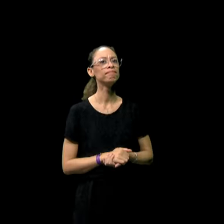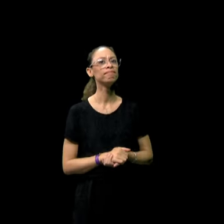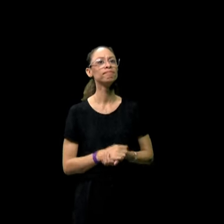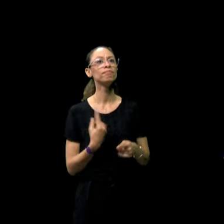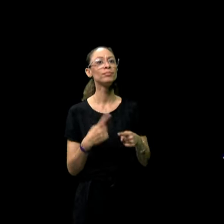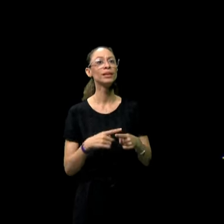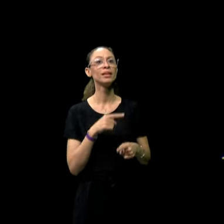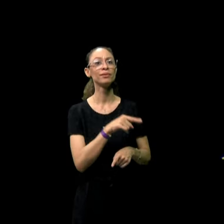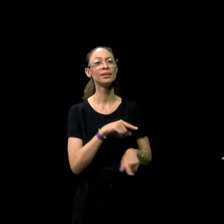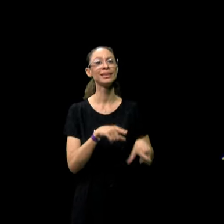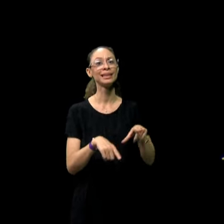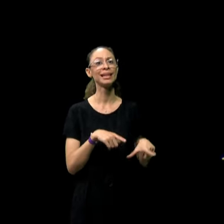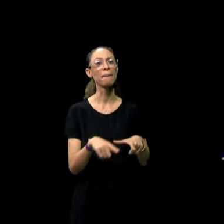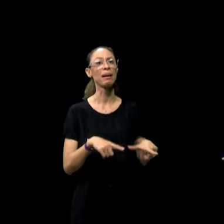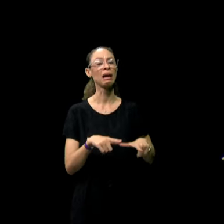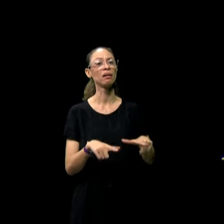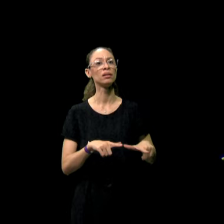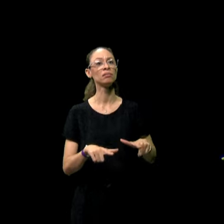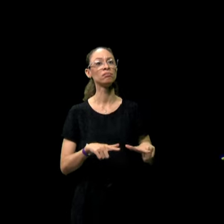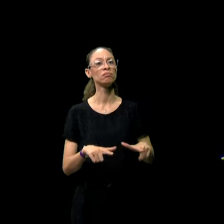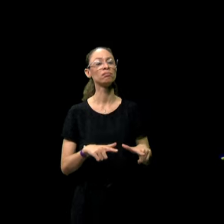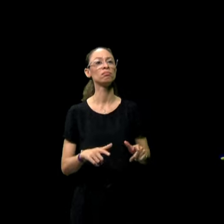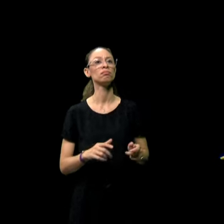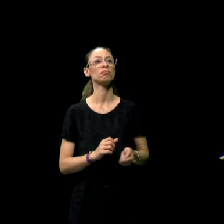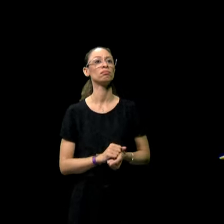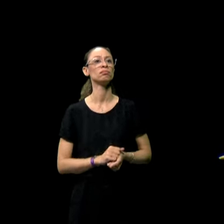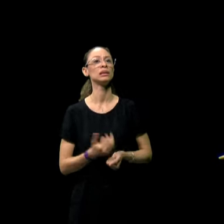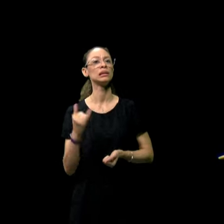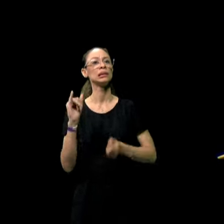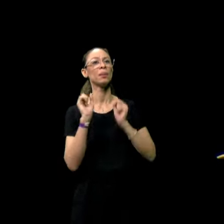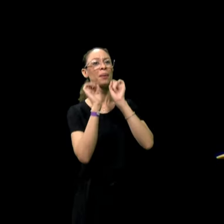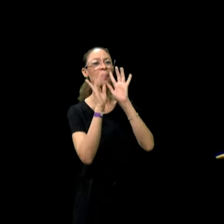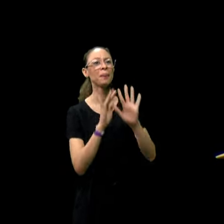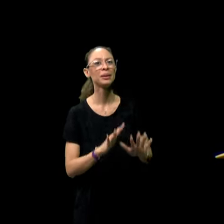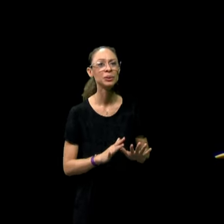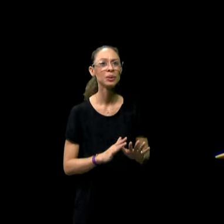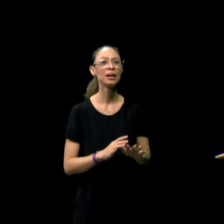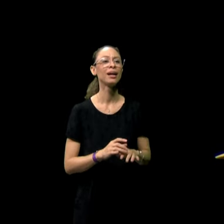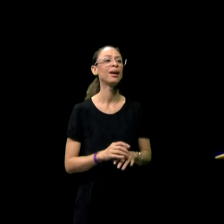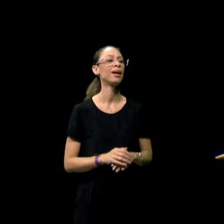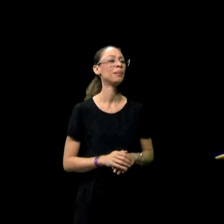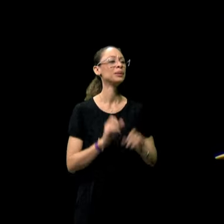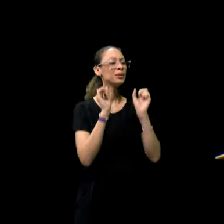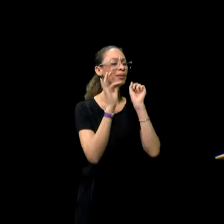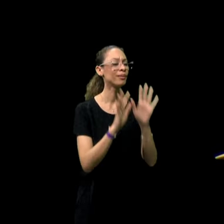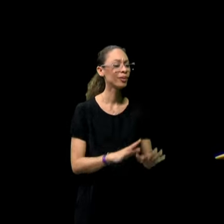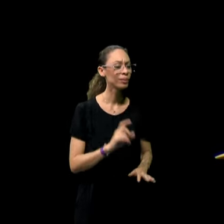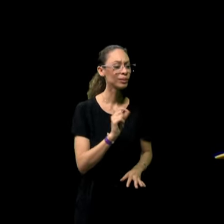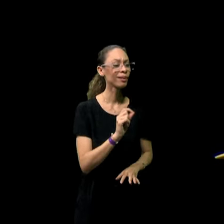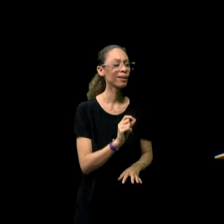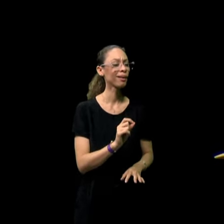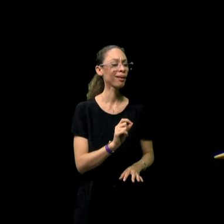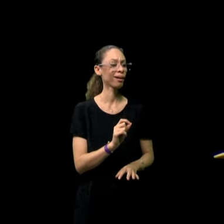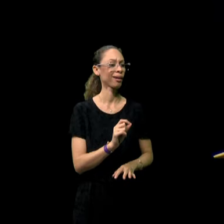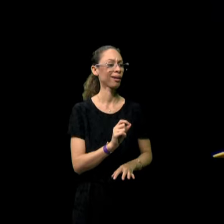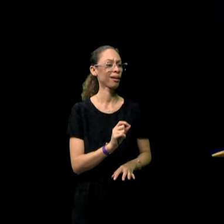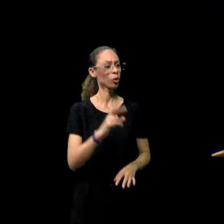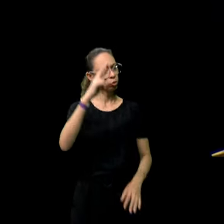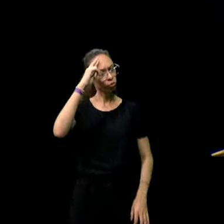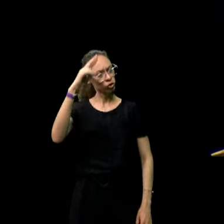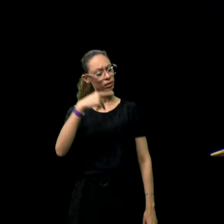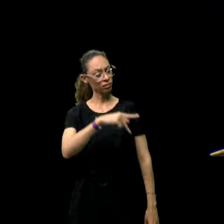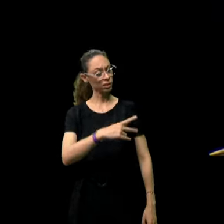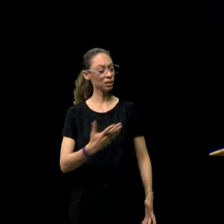Porque você trabalha. E por mais que eu abençoe, eu abençoo aquele que você trabalha. Quanto vai conseguir mais? Um acréscimo, um